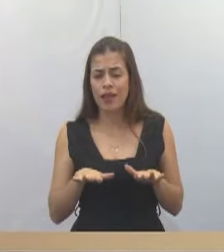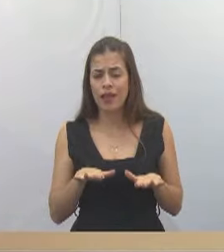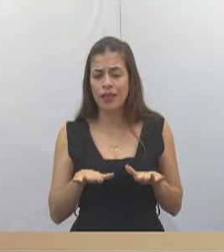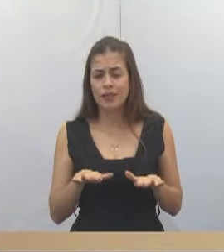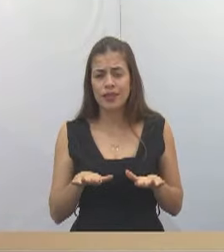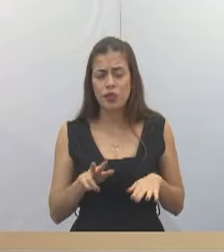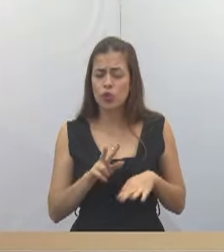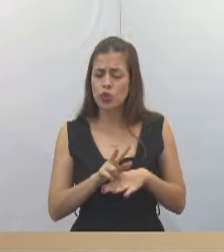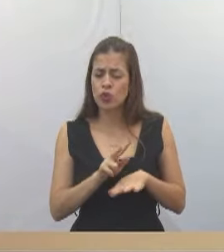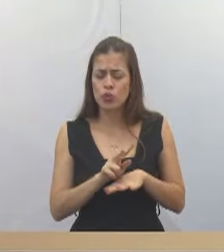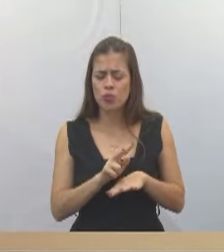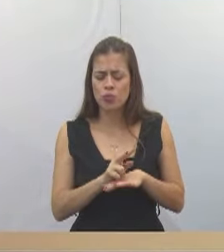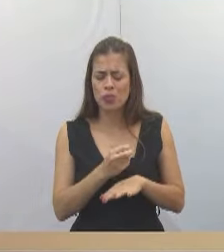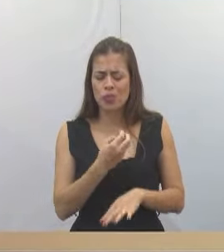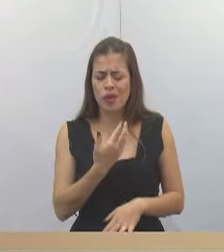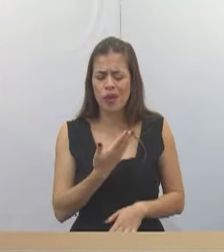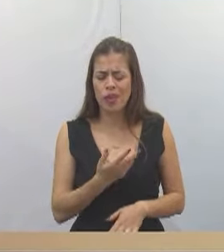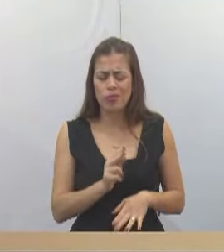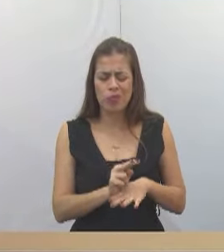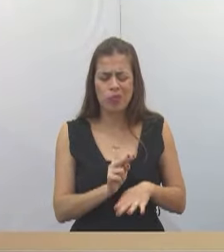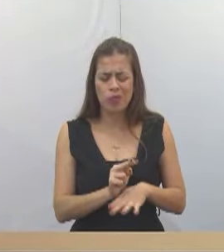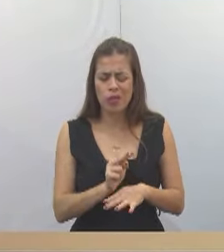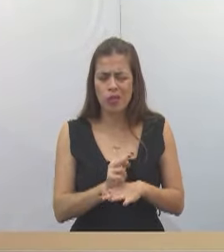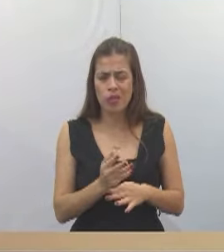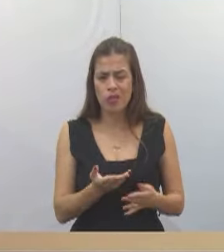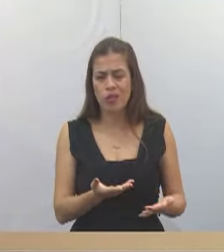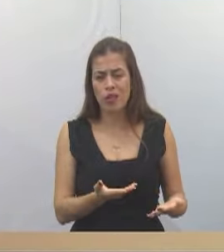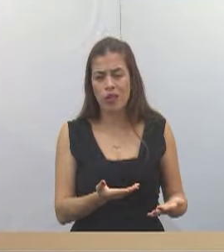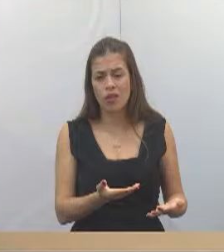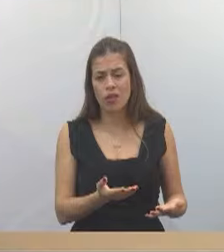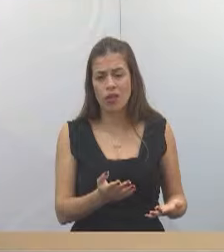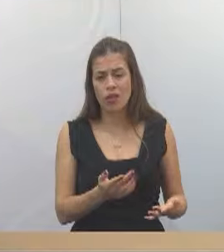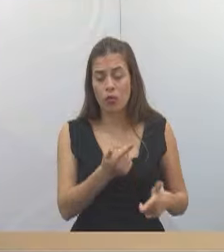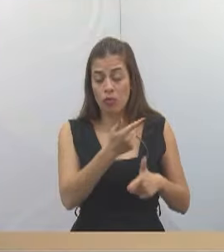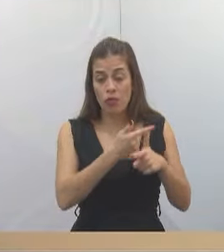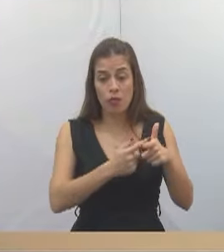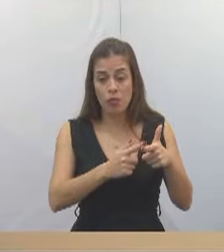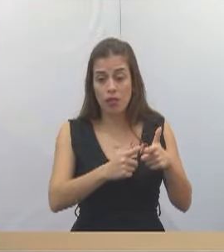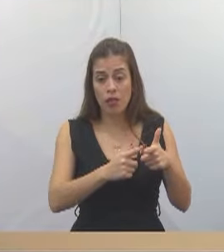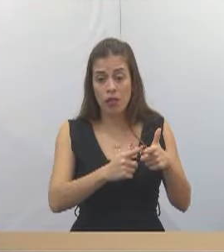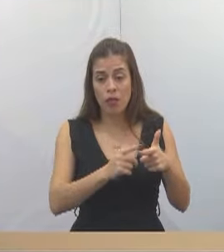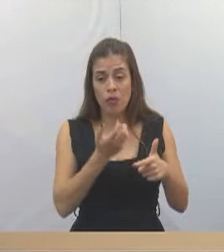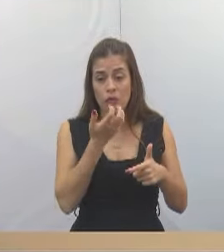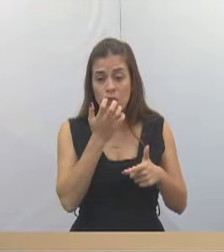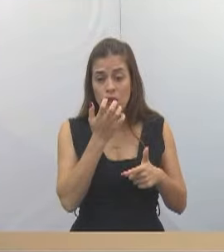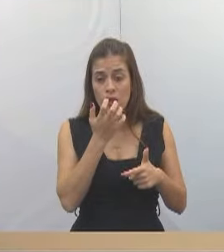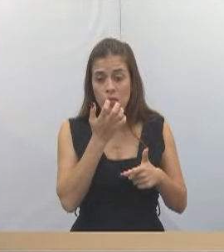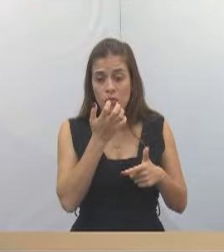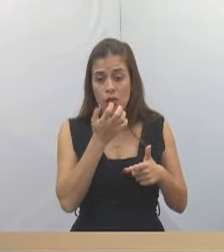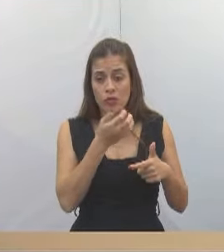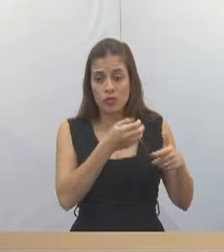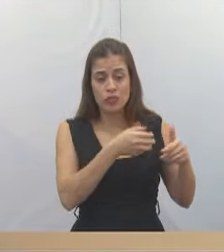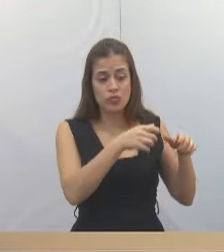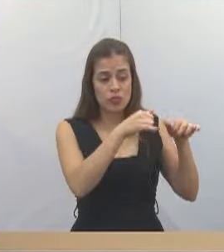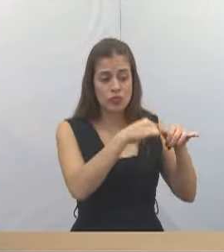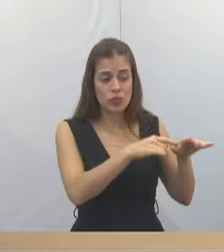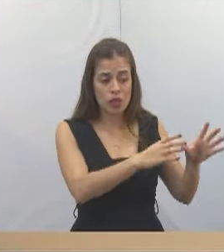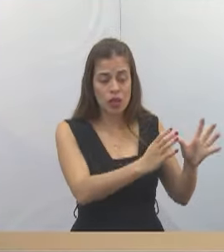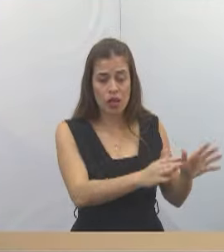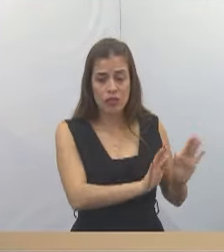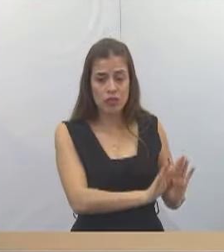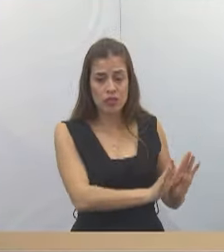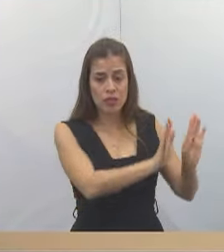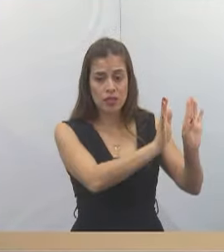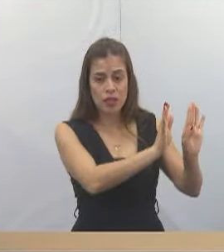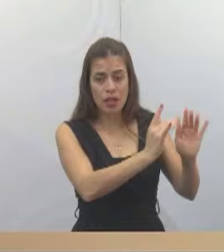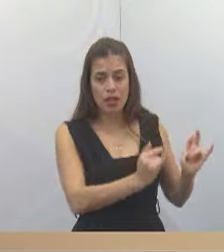são bem tratados. O problema não é o animal na sacada. Para você que está em casa ou